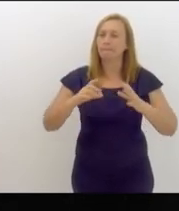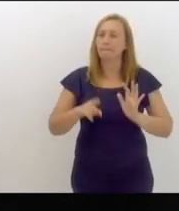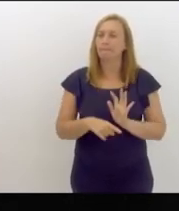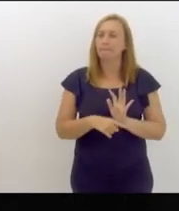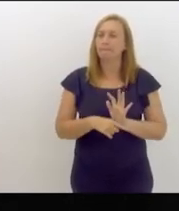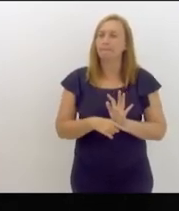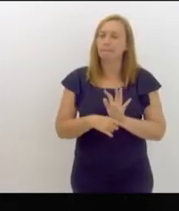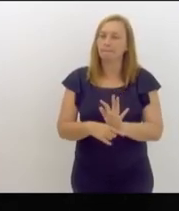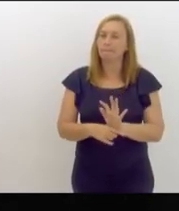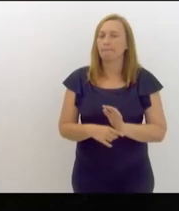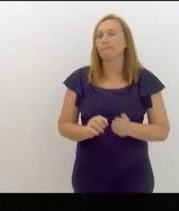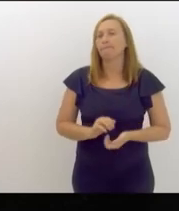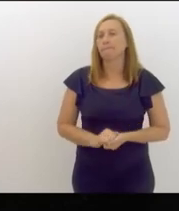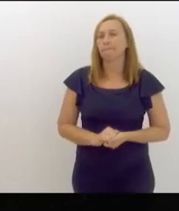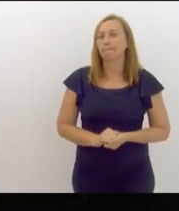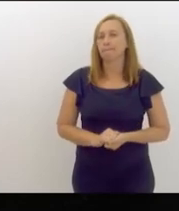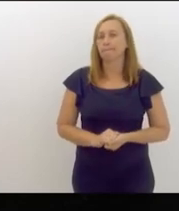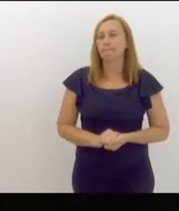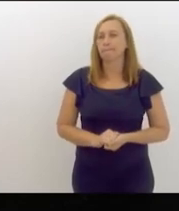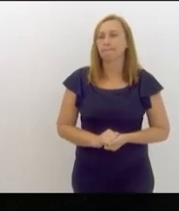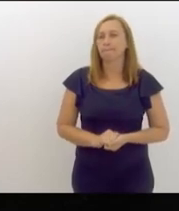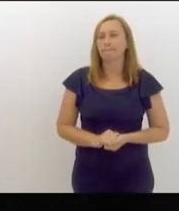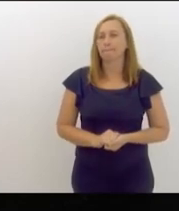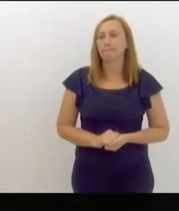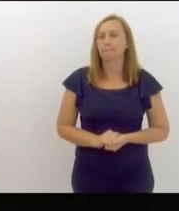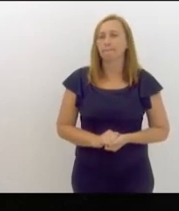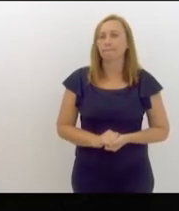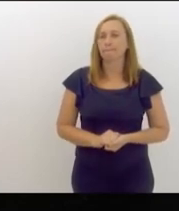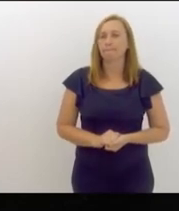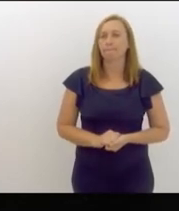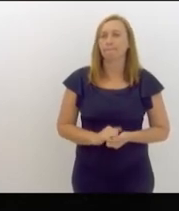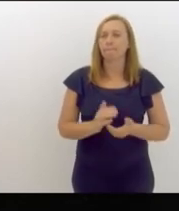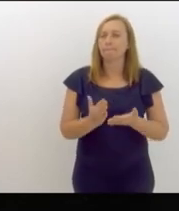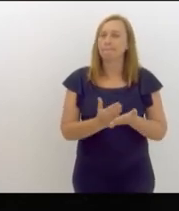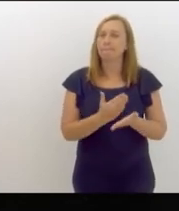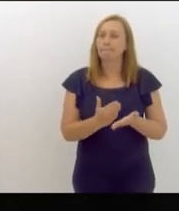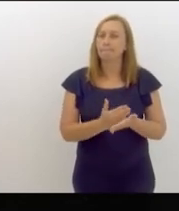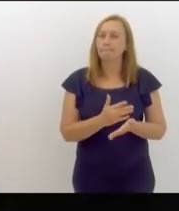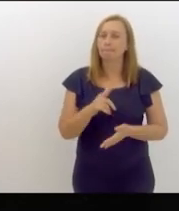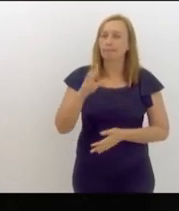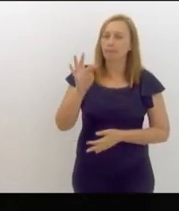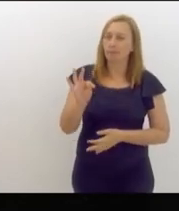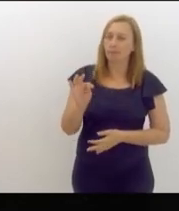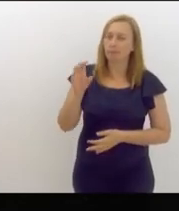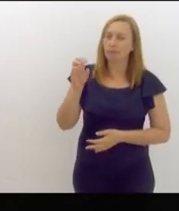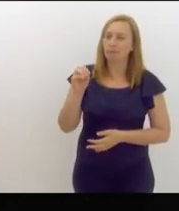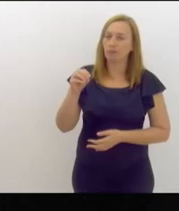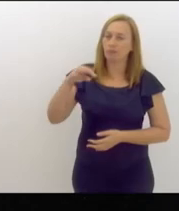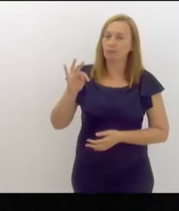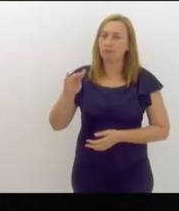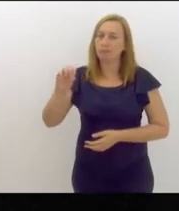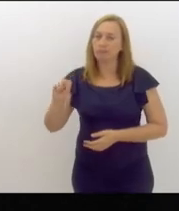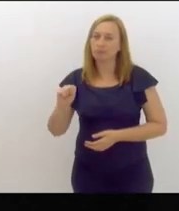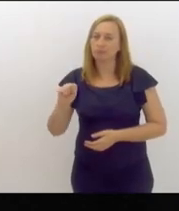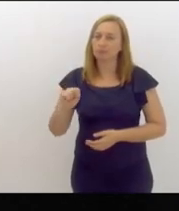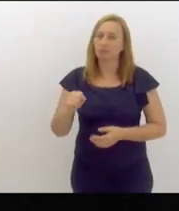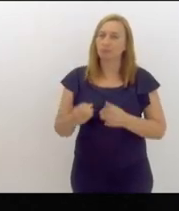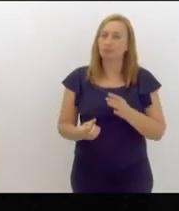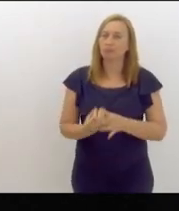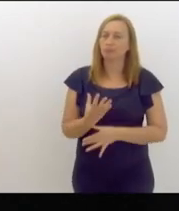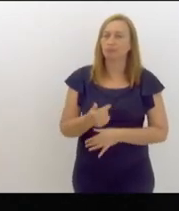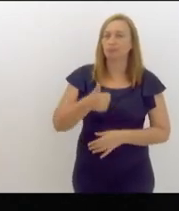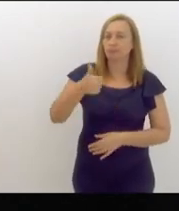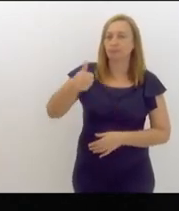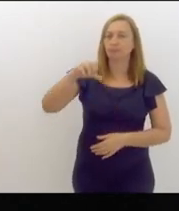soluções Tais contribuições se encontram no livro tormentas cariocas lançados em